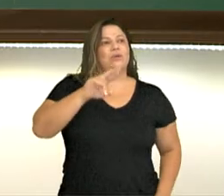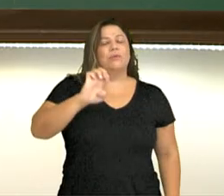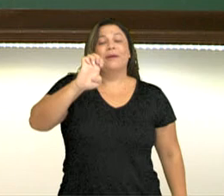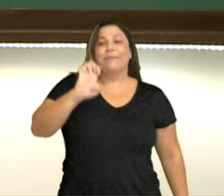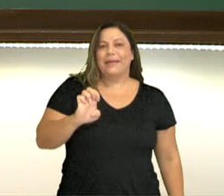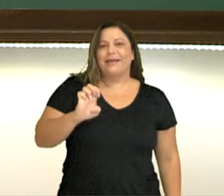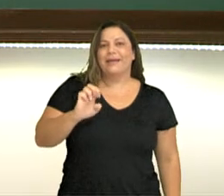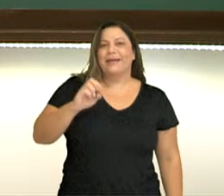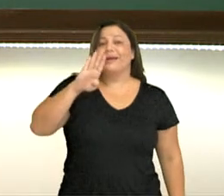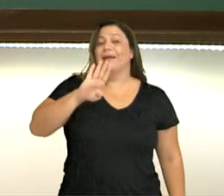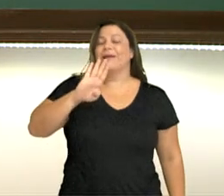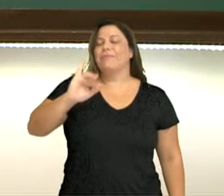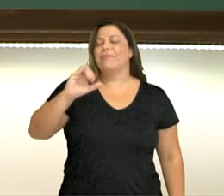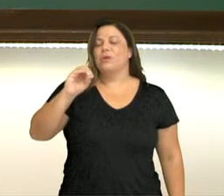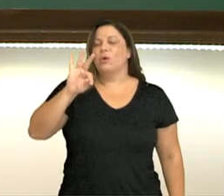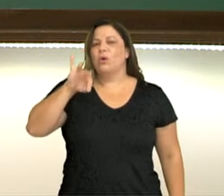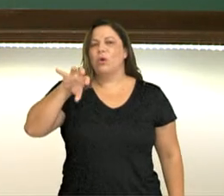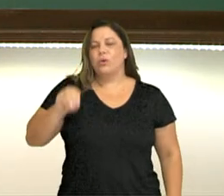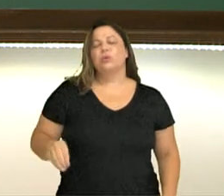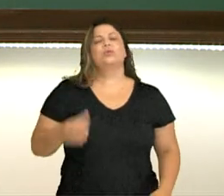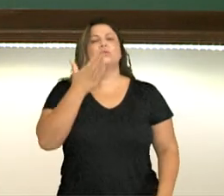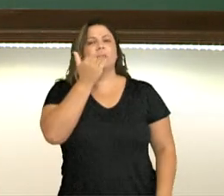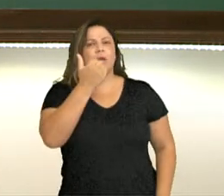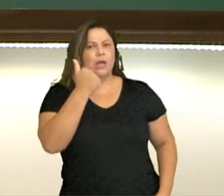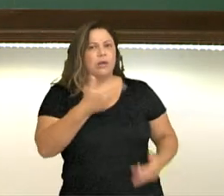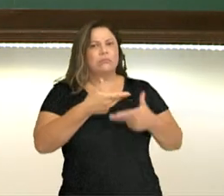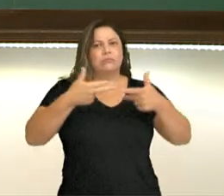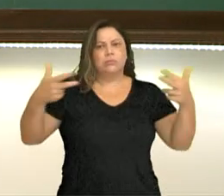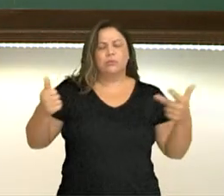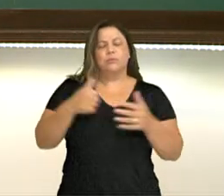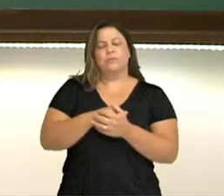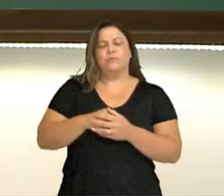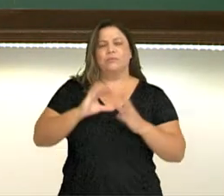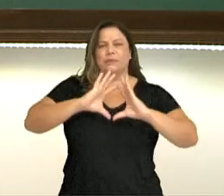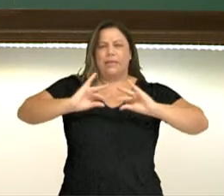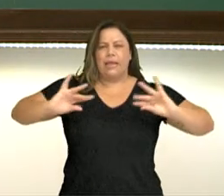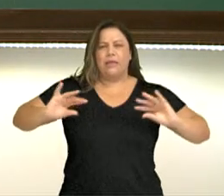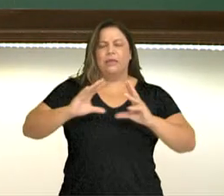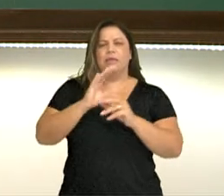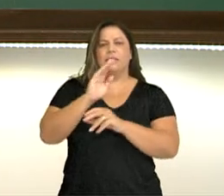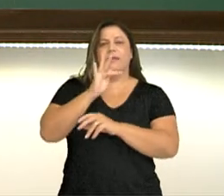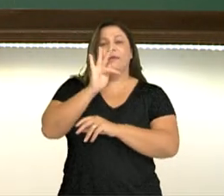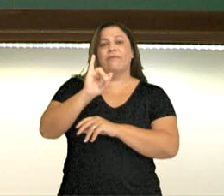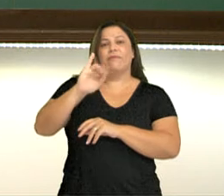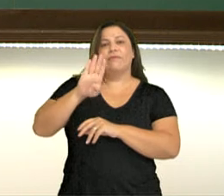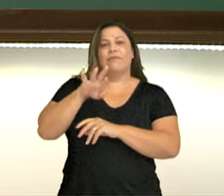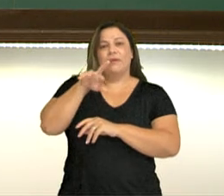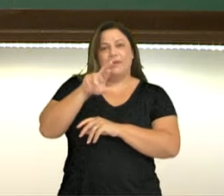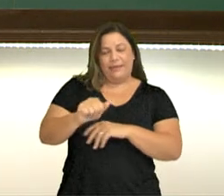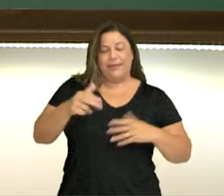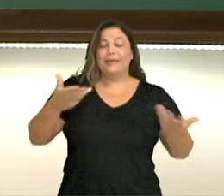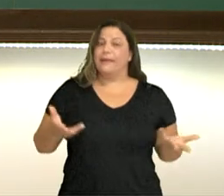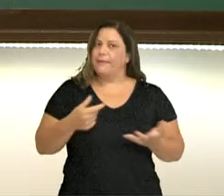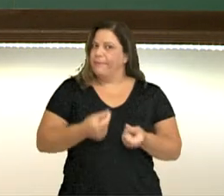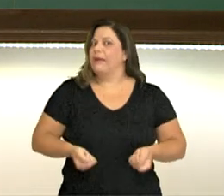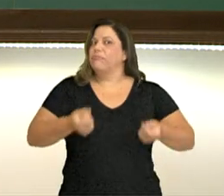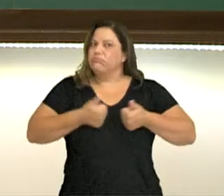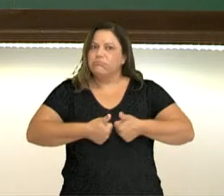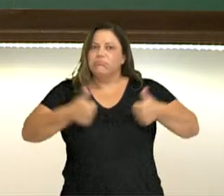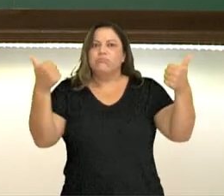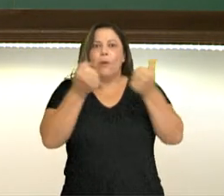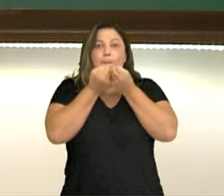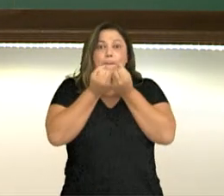os prebióticos? São os alimentos, né, ricos em fibra, então frutas e verduras, são extremamente importantes na